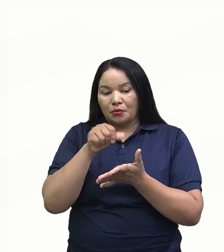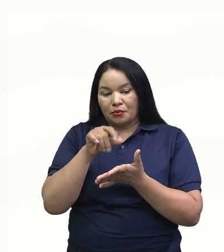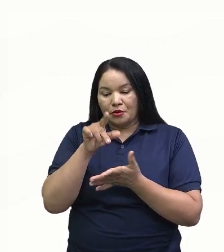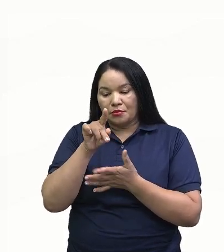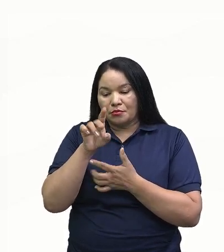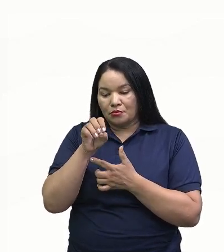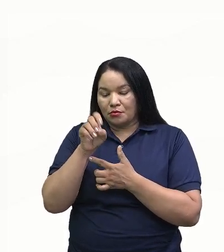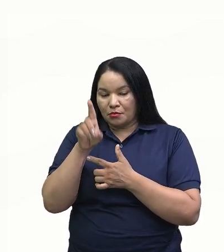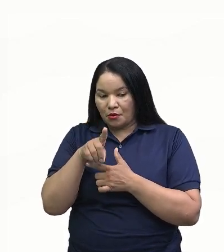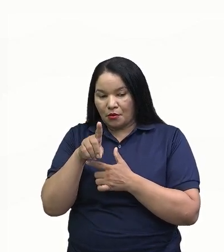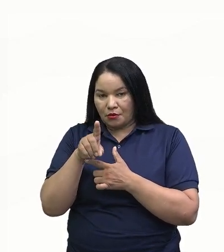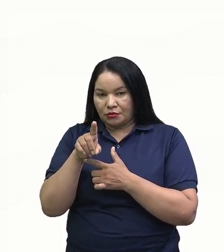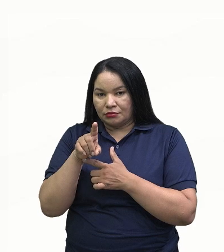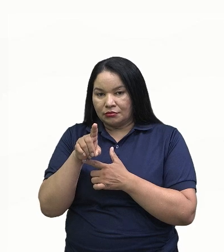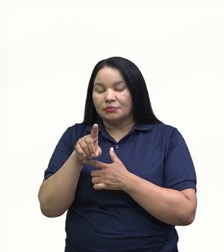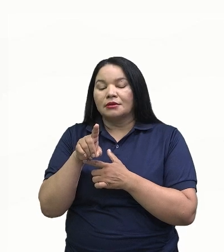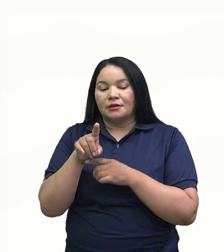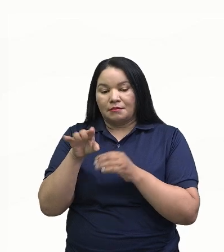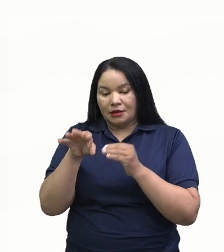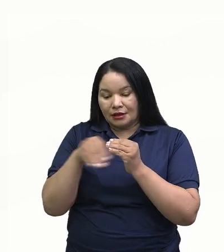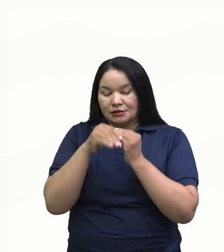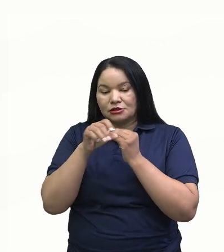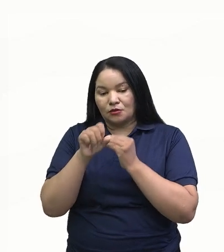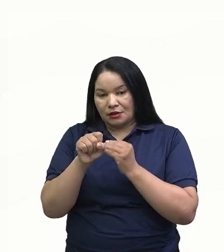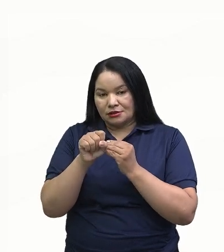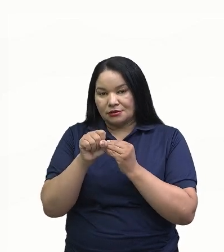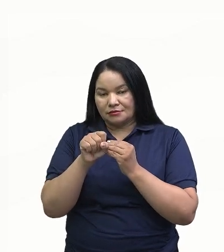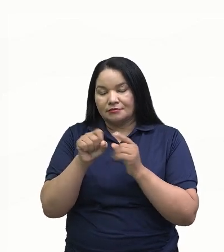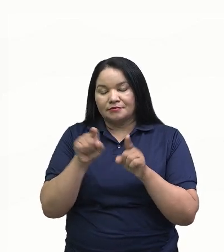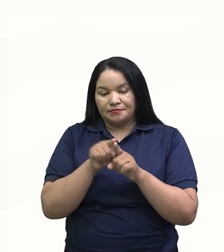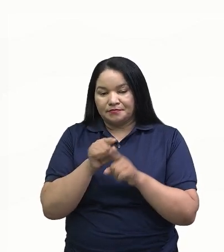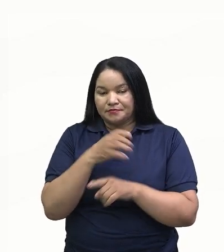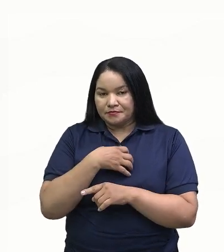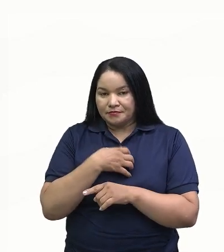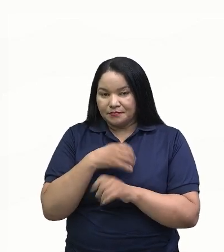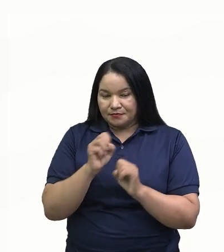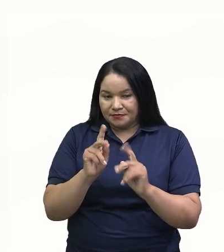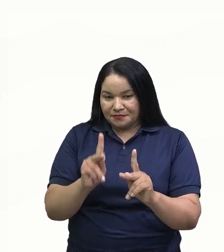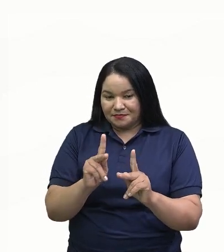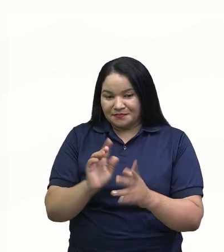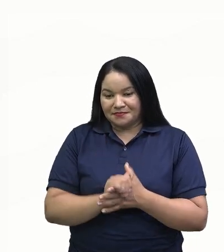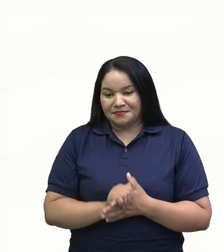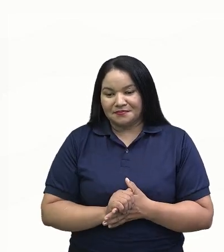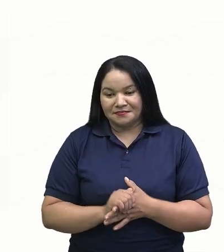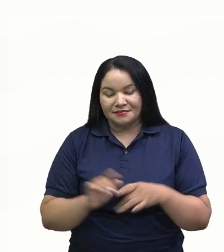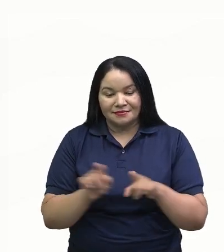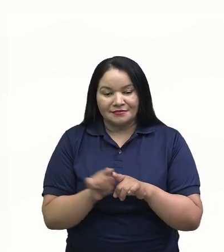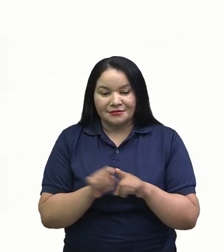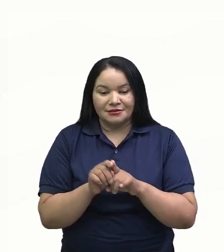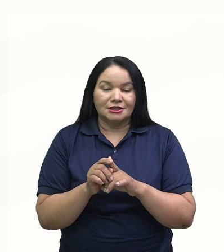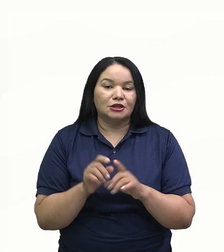terra. Esse é o sentido, tá bom? Então, assim eu posso formar o plural dessas